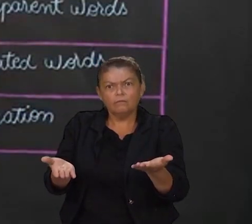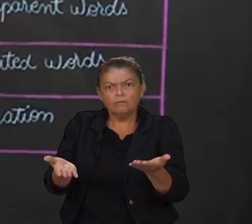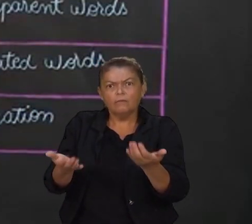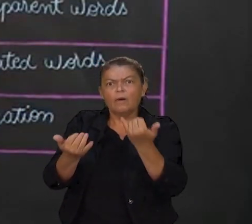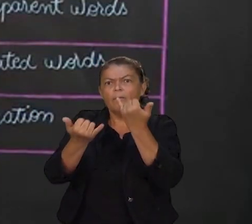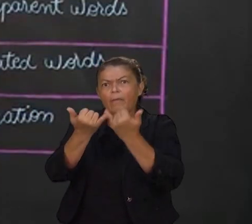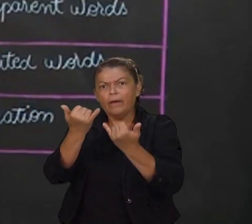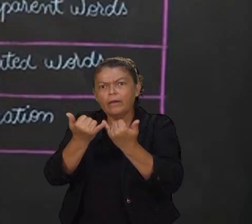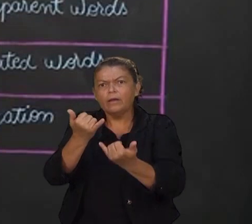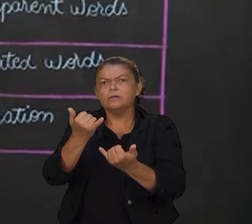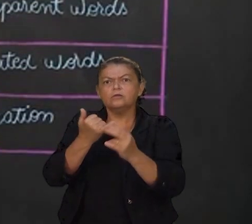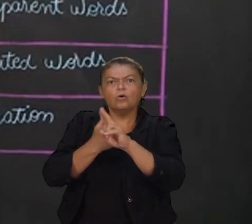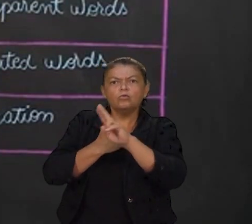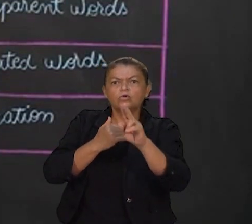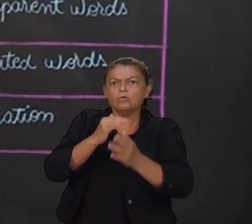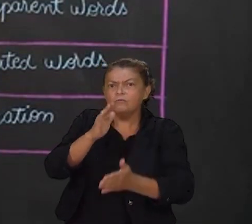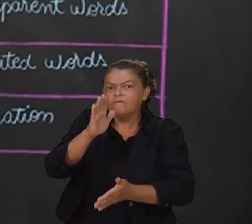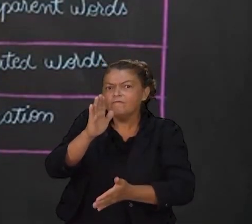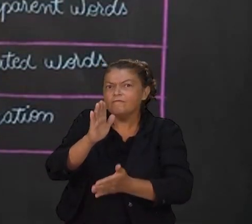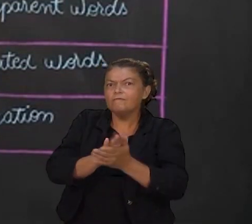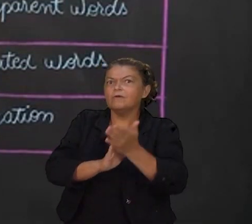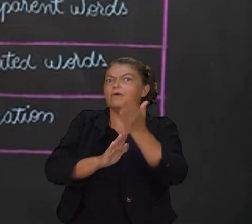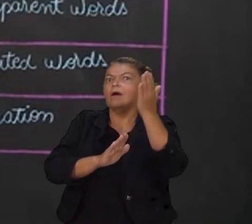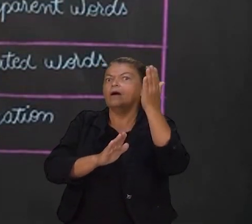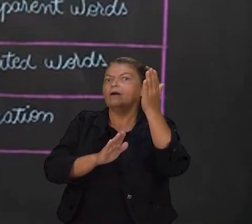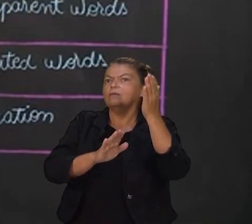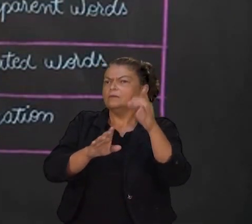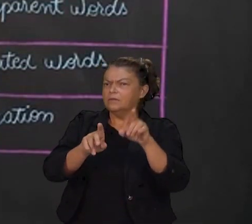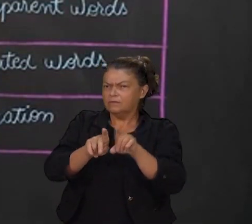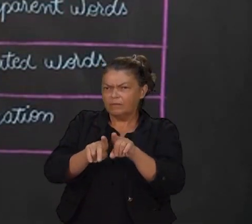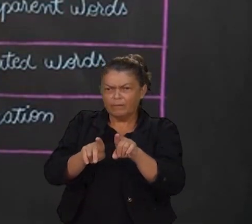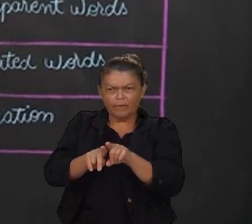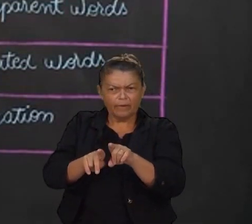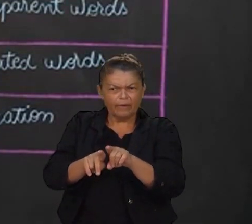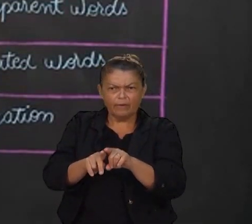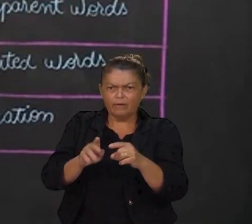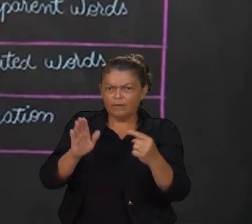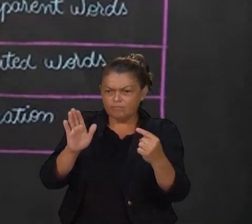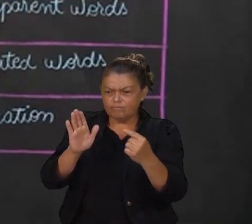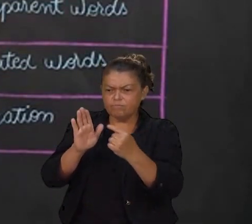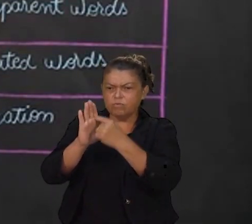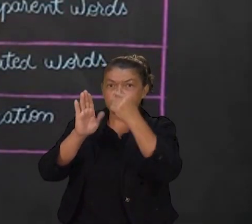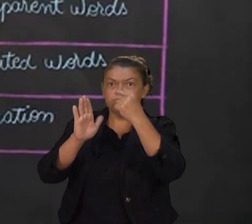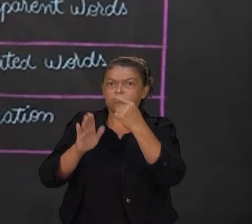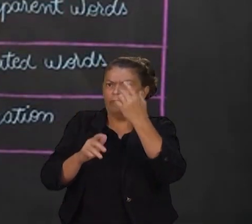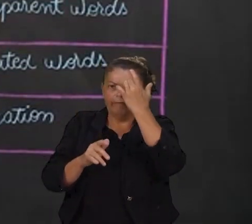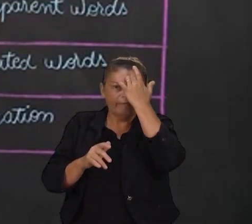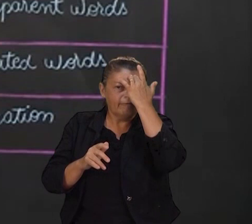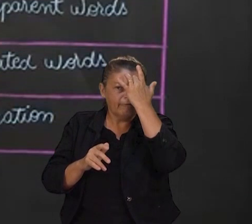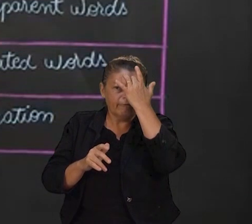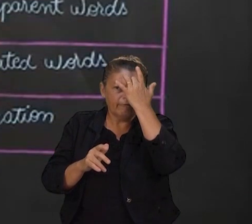É viagem. Eu tenho luxury, que é isso, teacher? Luxurious,